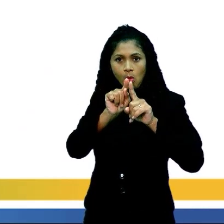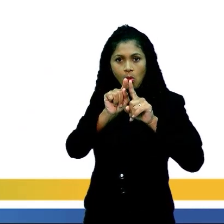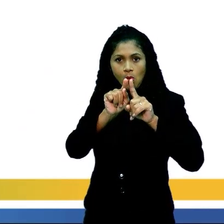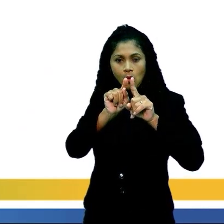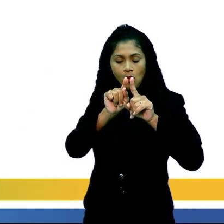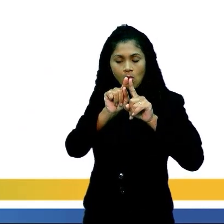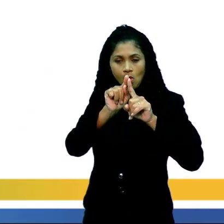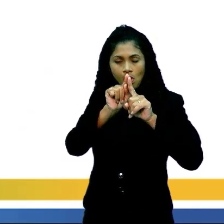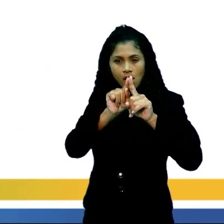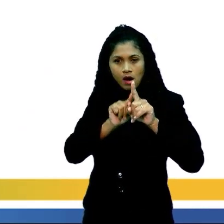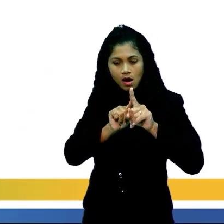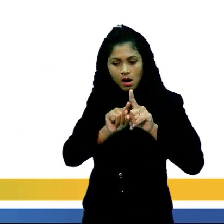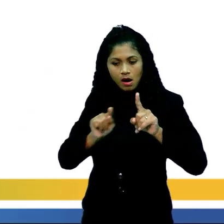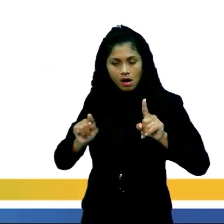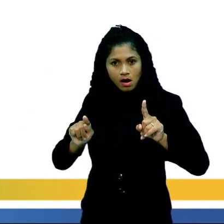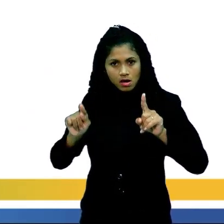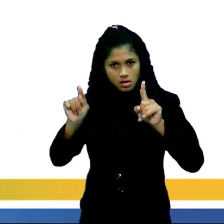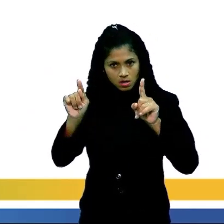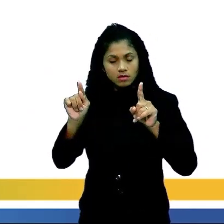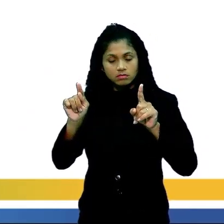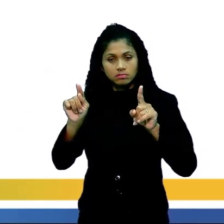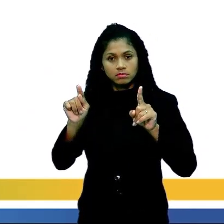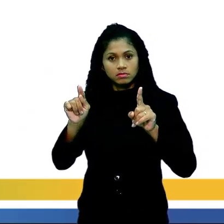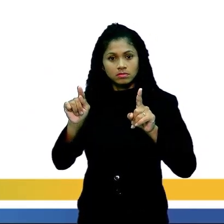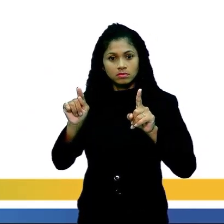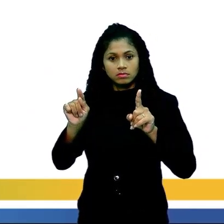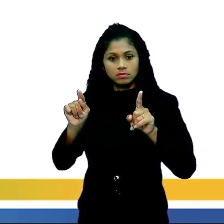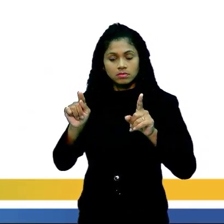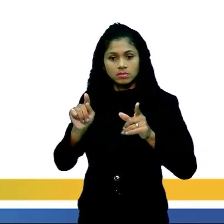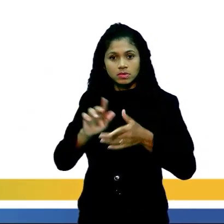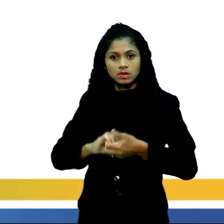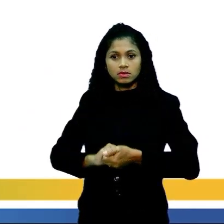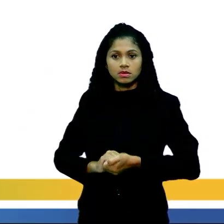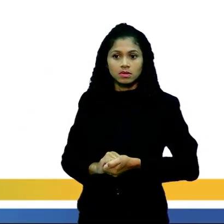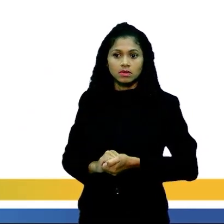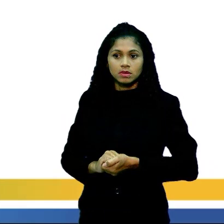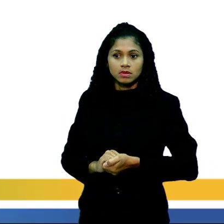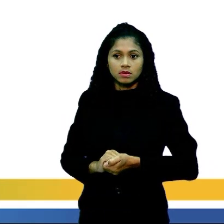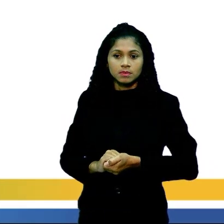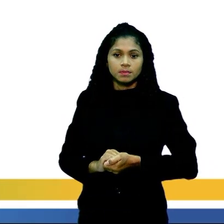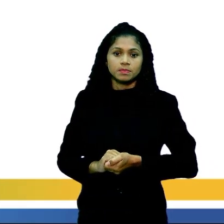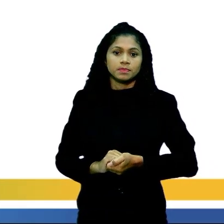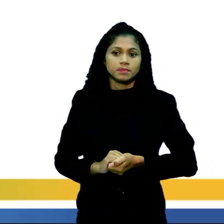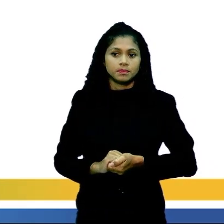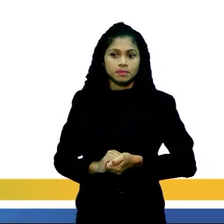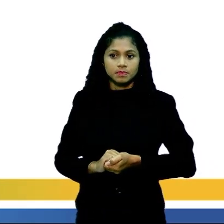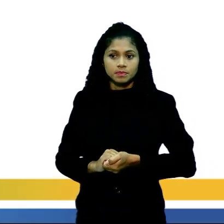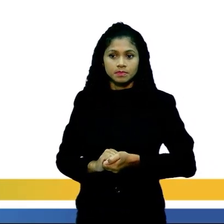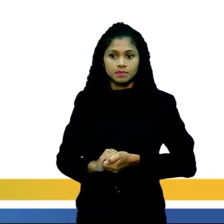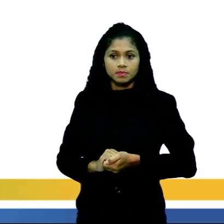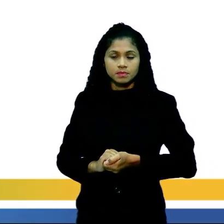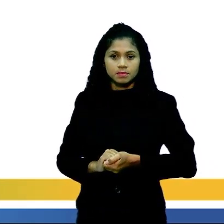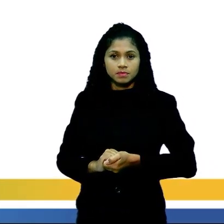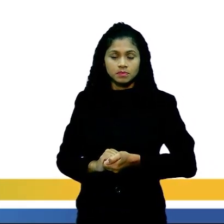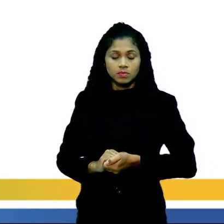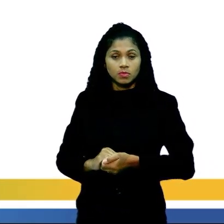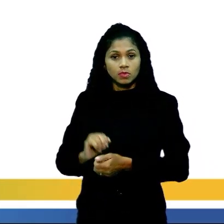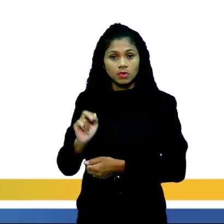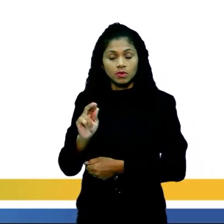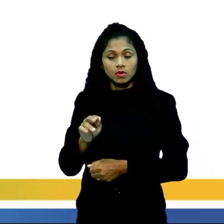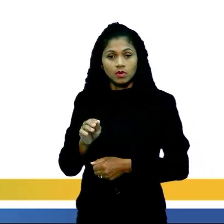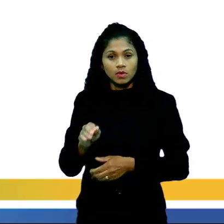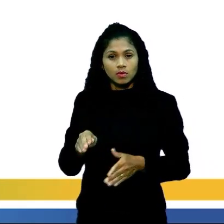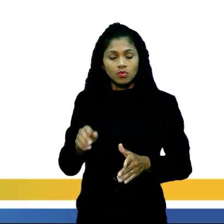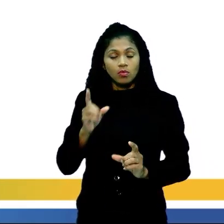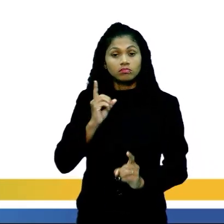por 600 mil. E os seguintes procedimentos localizou